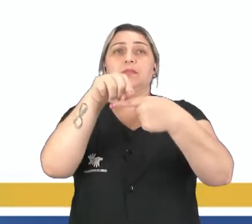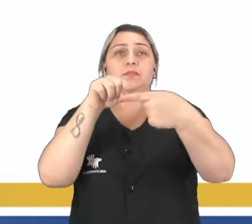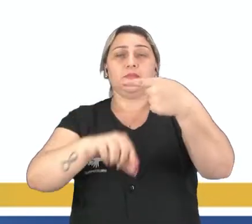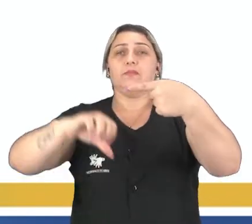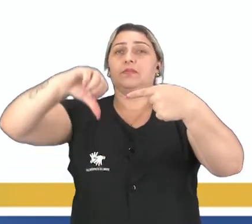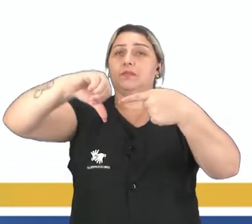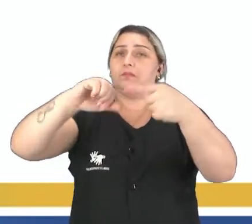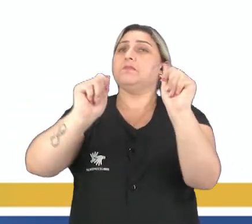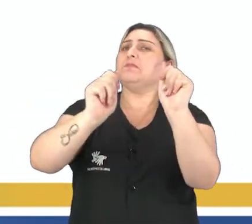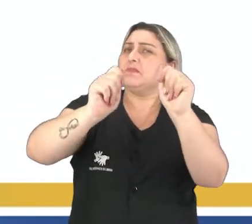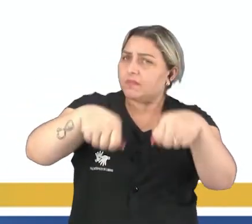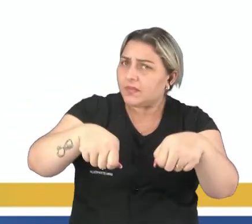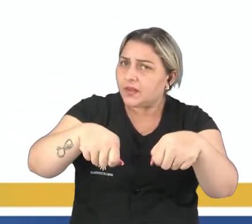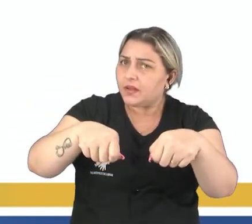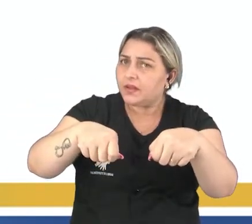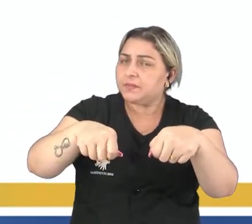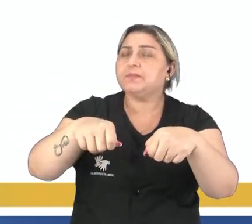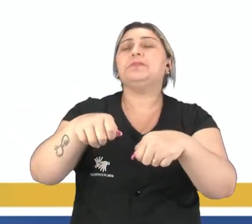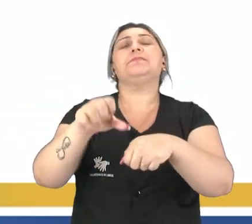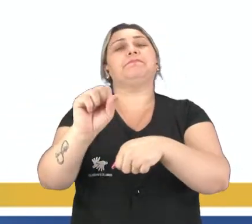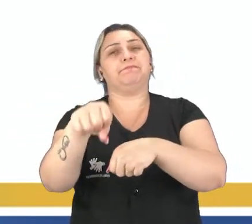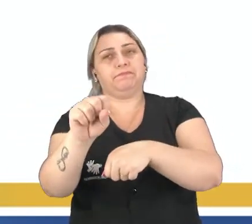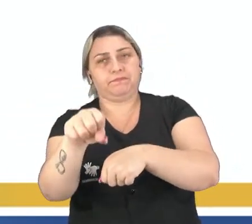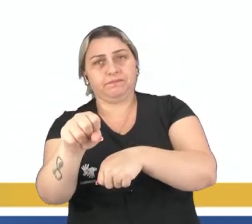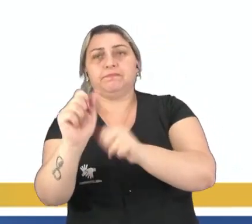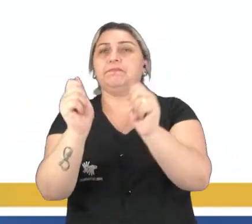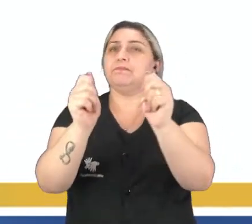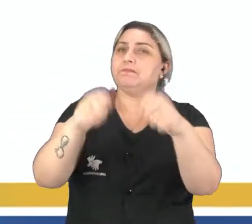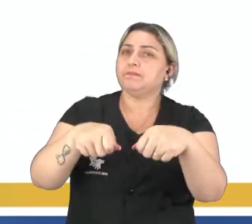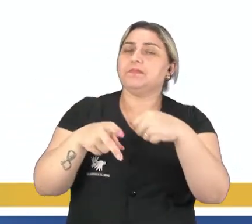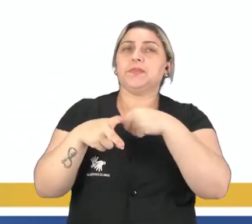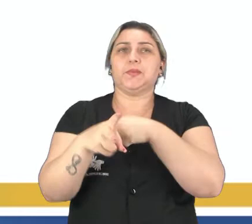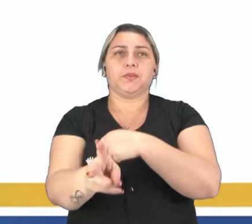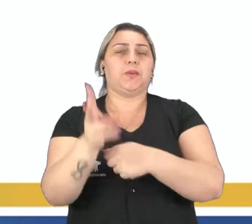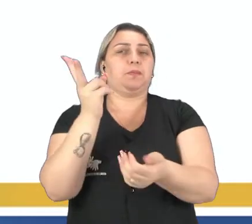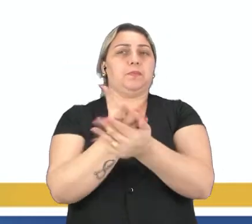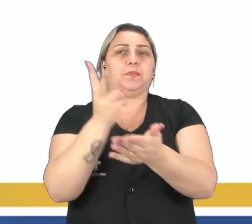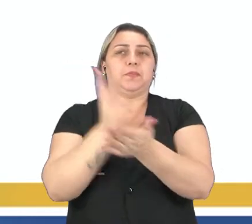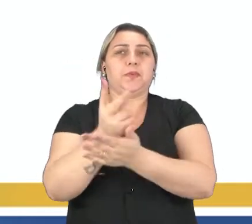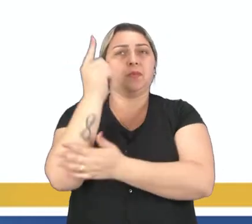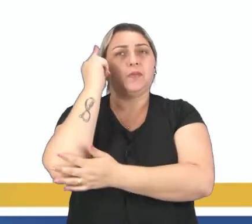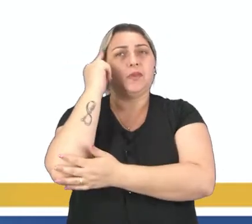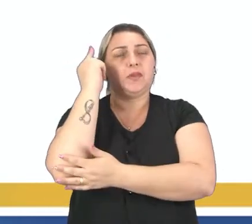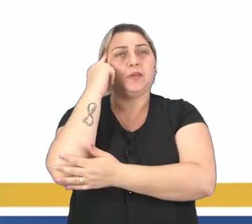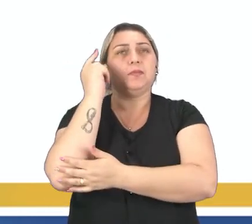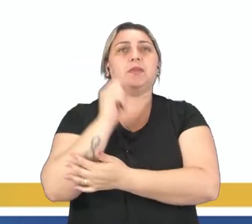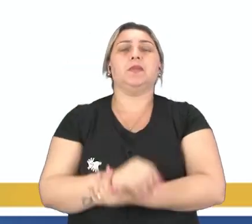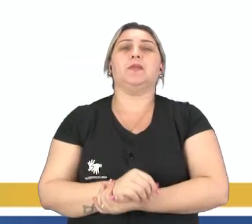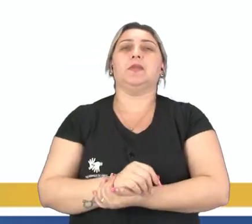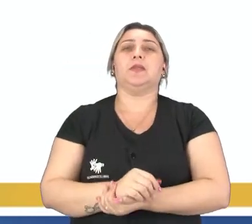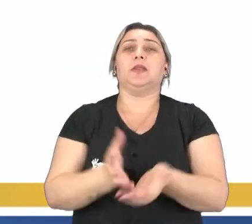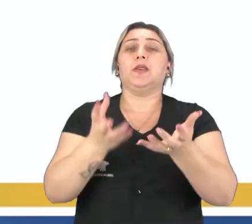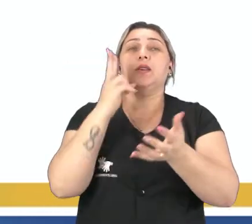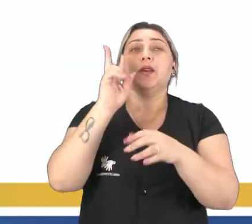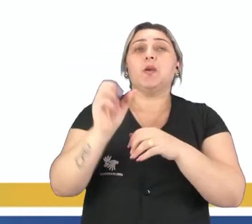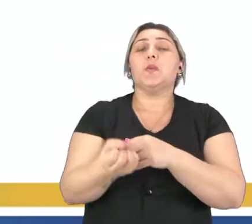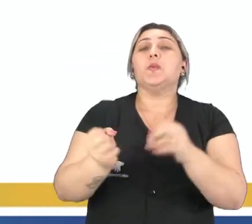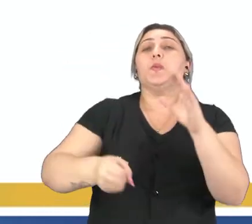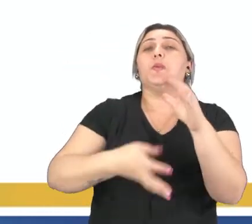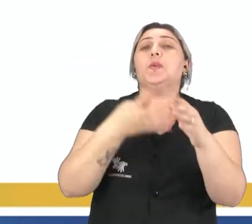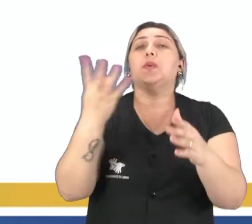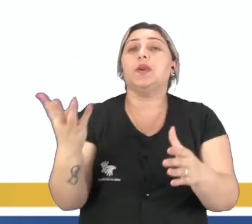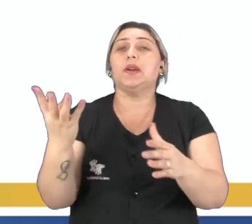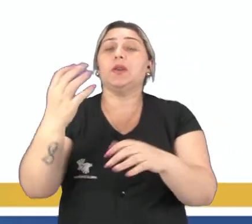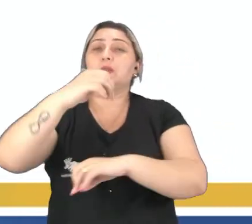63 dividido para 9. E aí a gente continua nessa mesma linha de raciocínio. Eu quero ver quantas